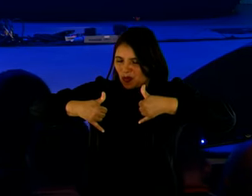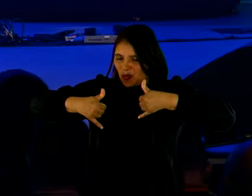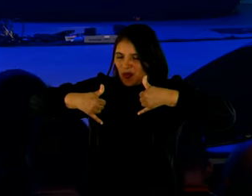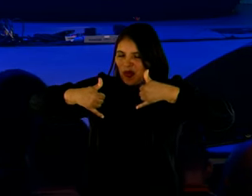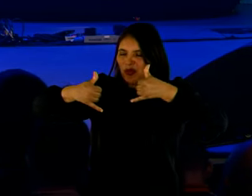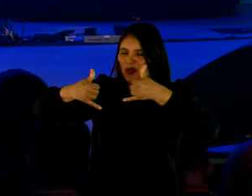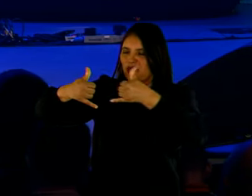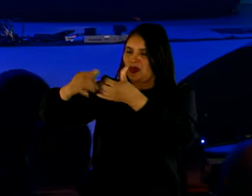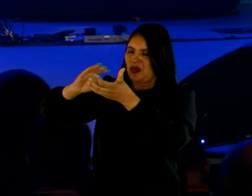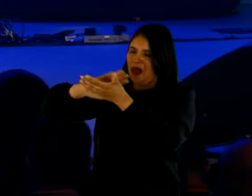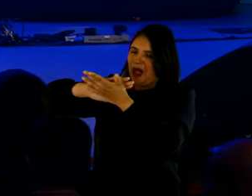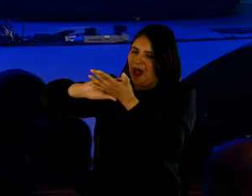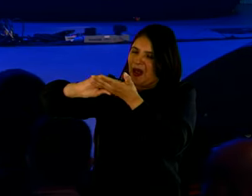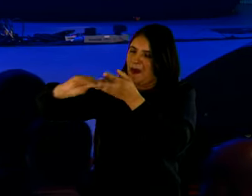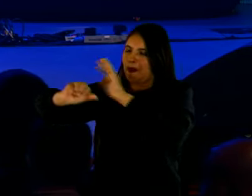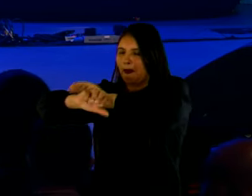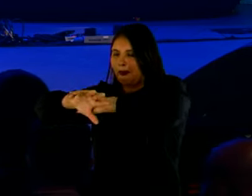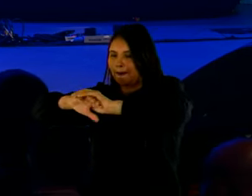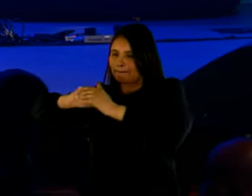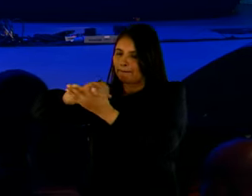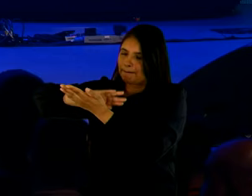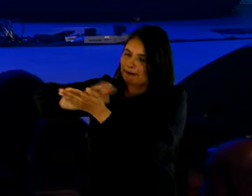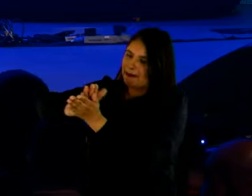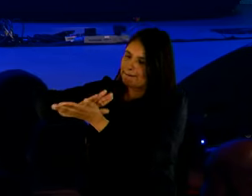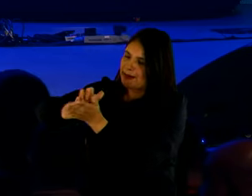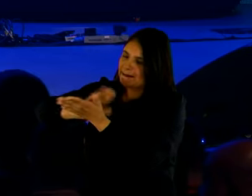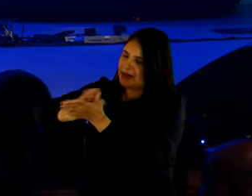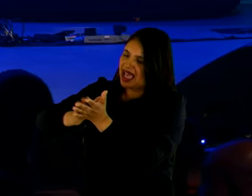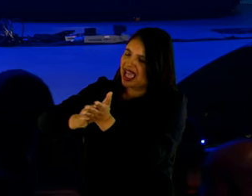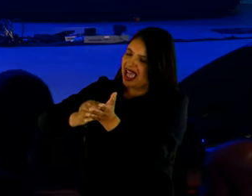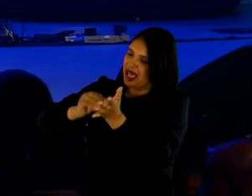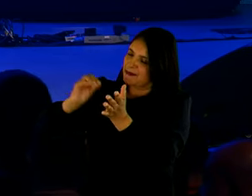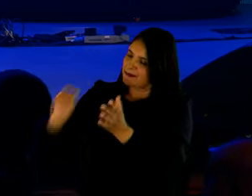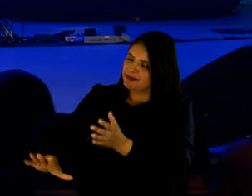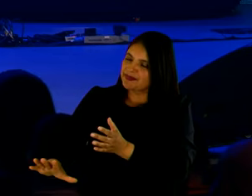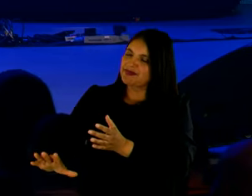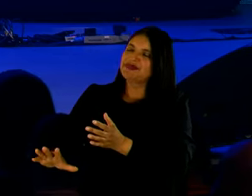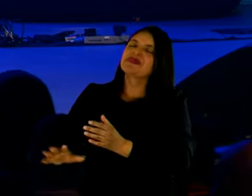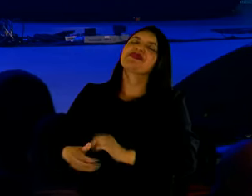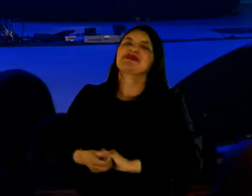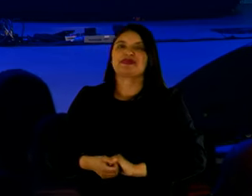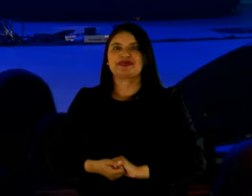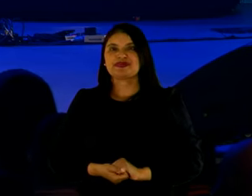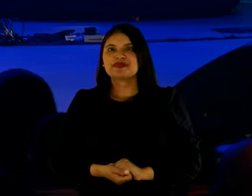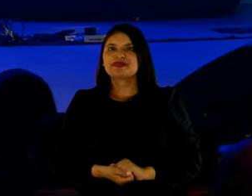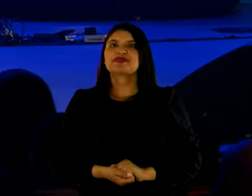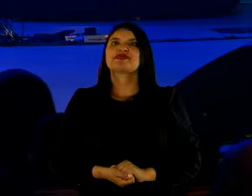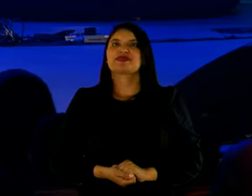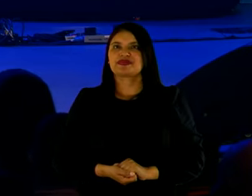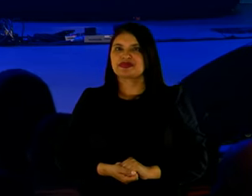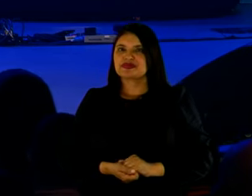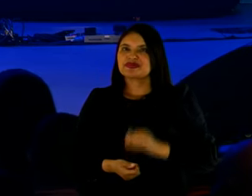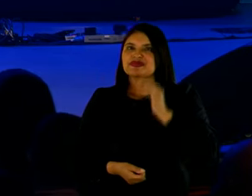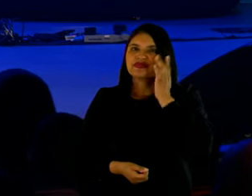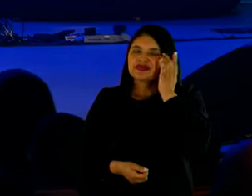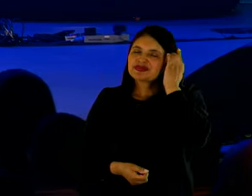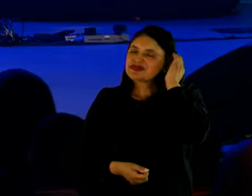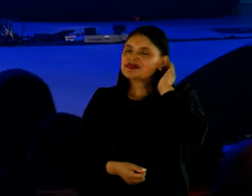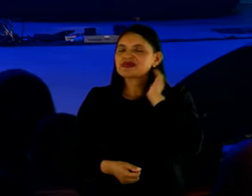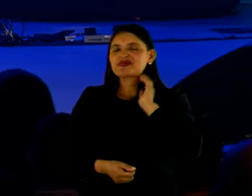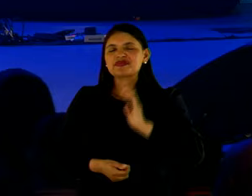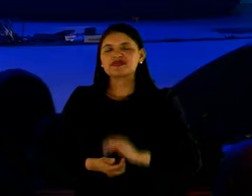Ficou limpo, ficou transformado, a vida dele foi mudada. foi jogado lá no fundo do